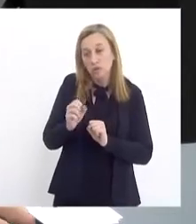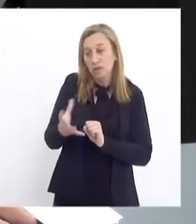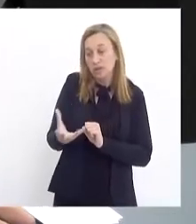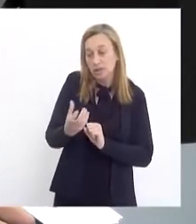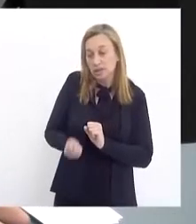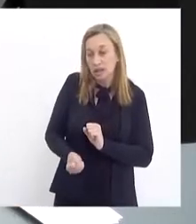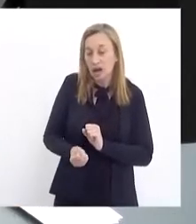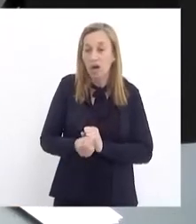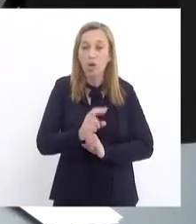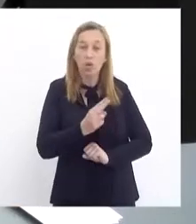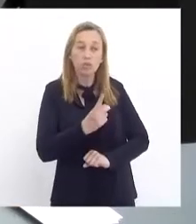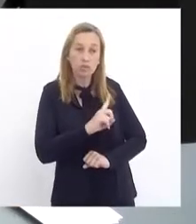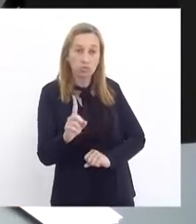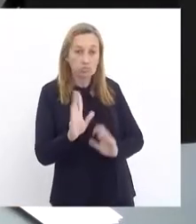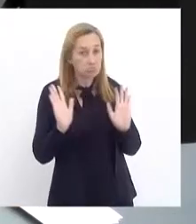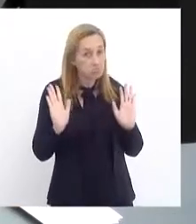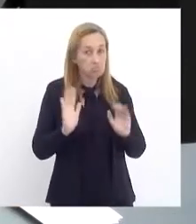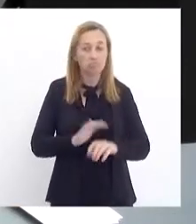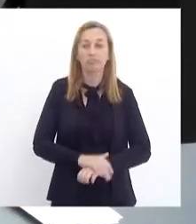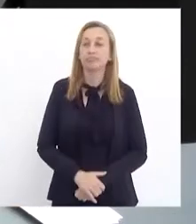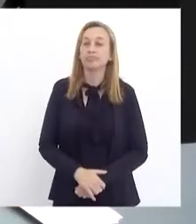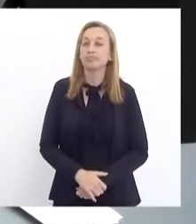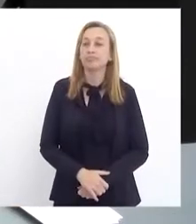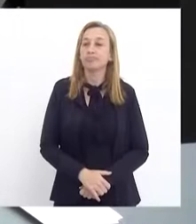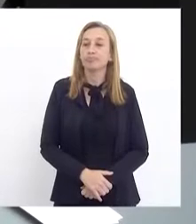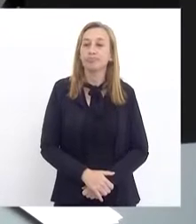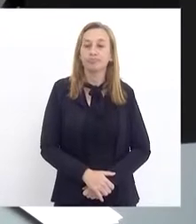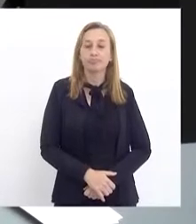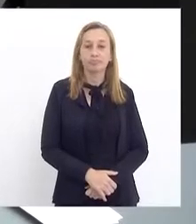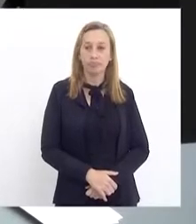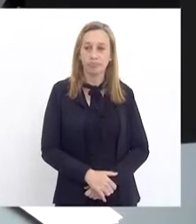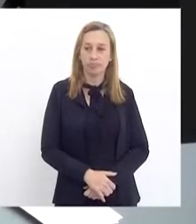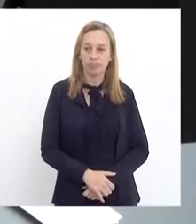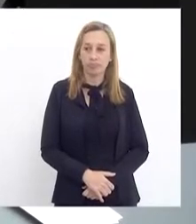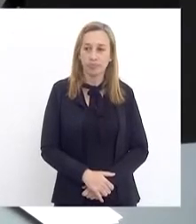dizer não, enfim. Que seria